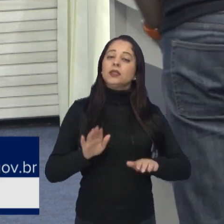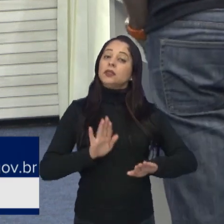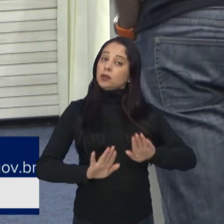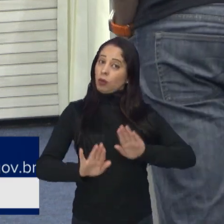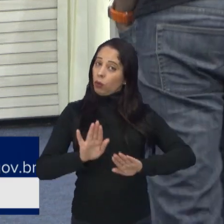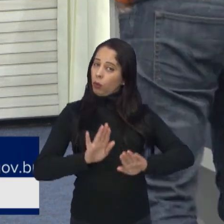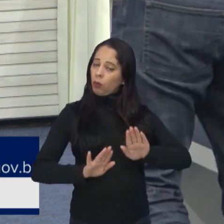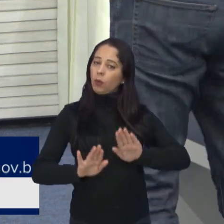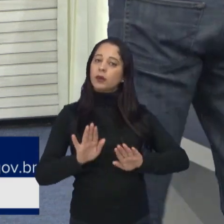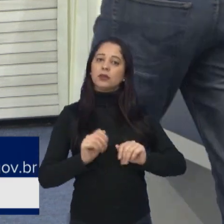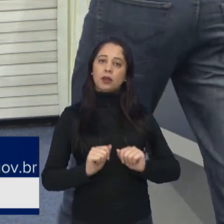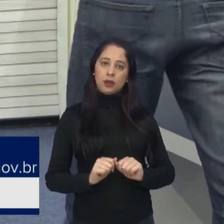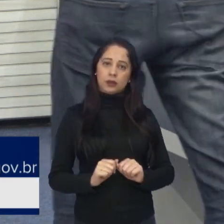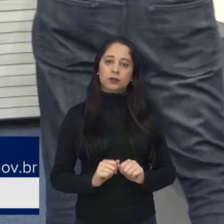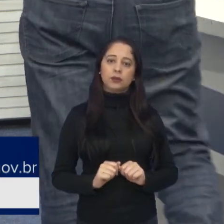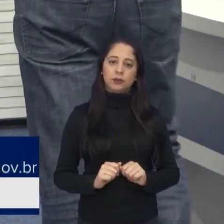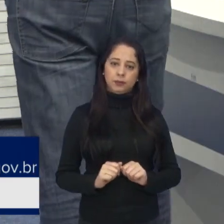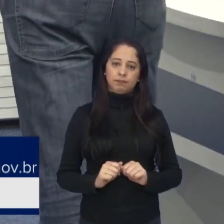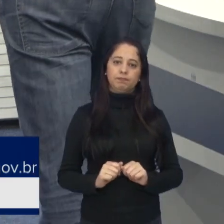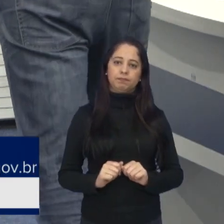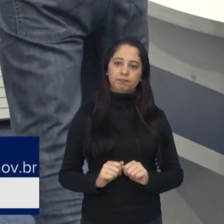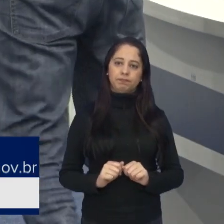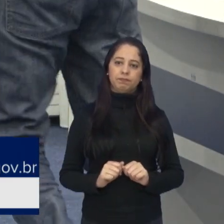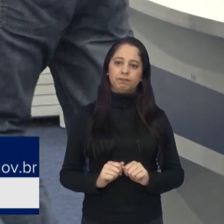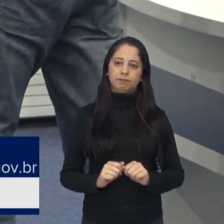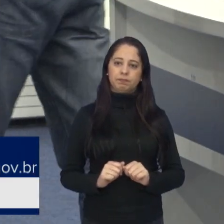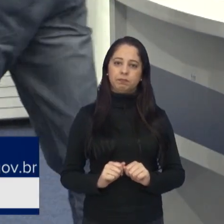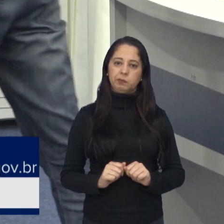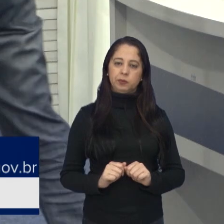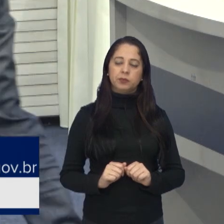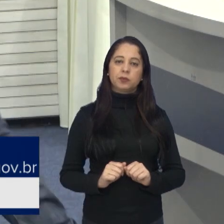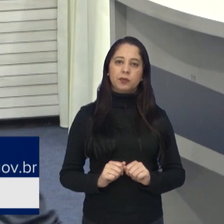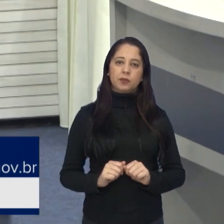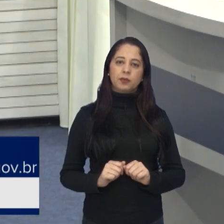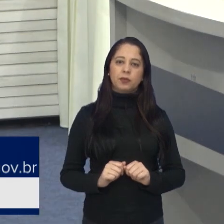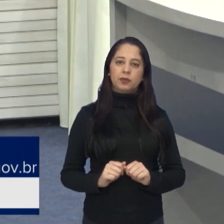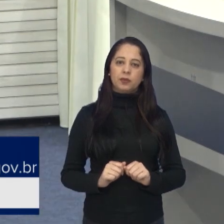né, principalmente para quem cuida dessa área,